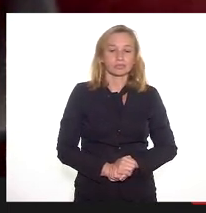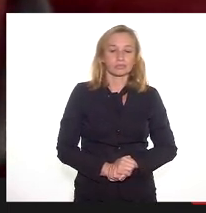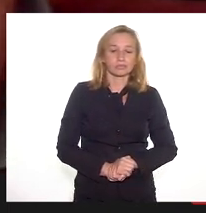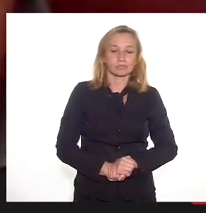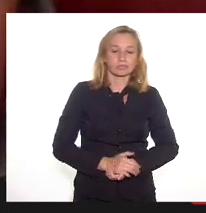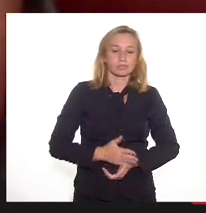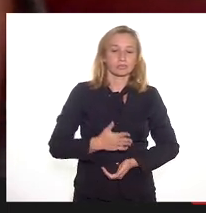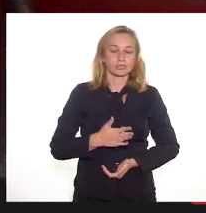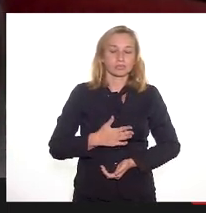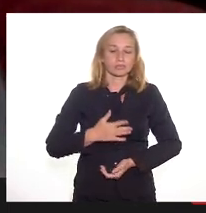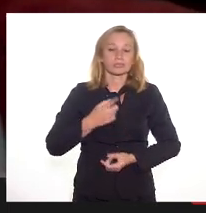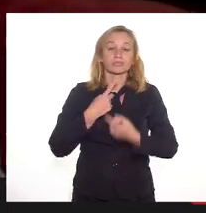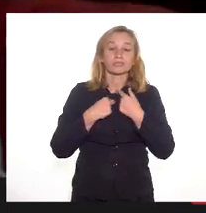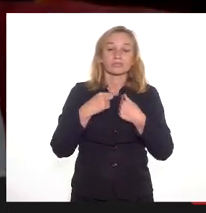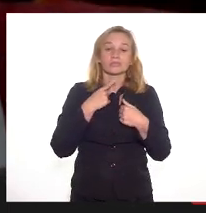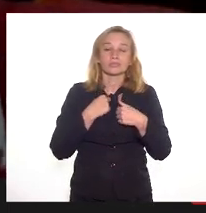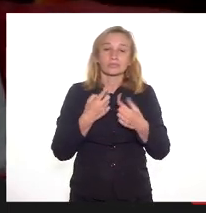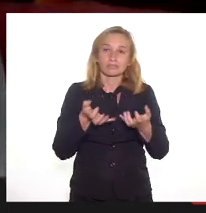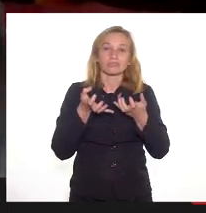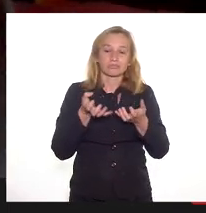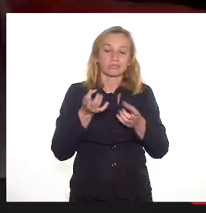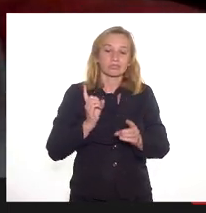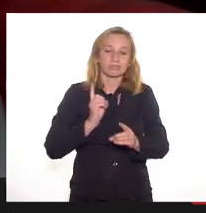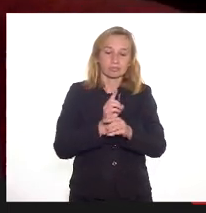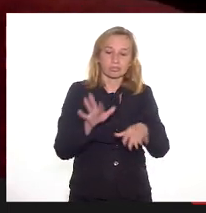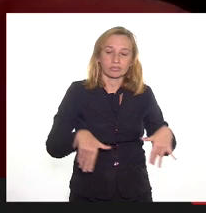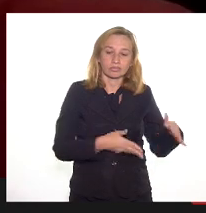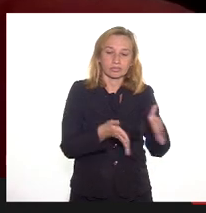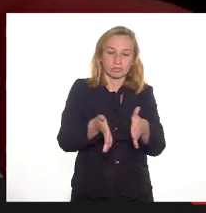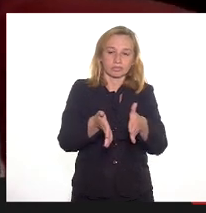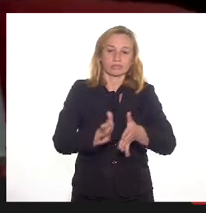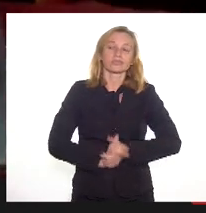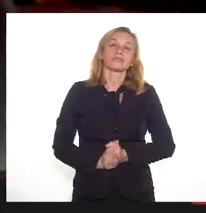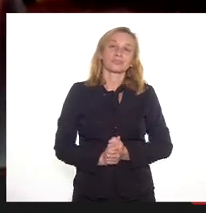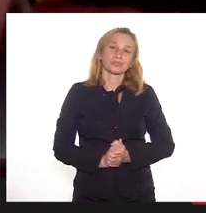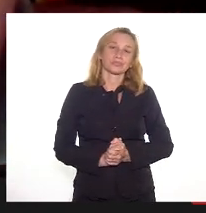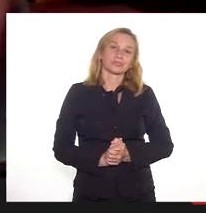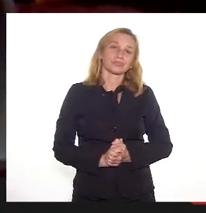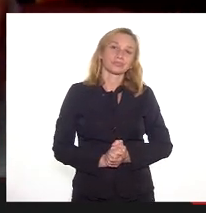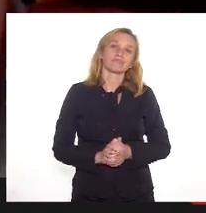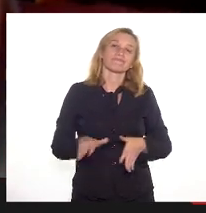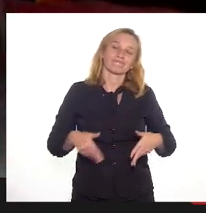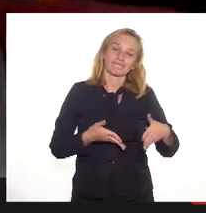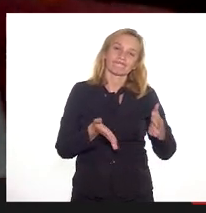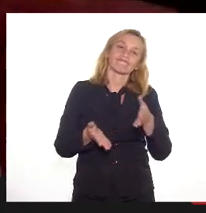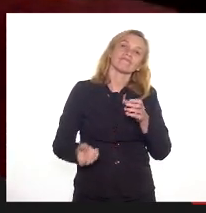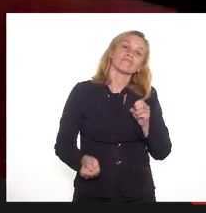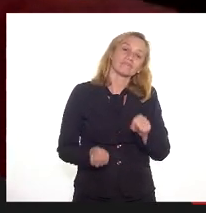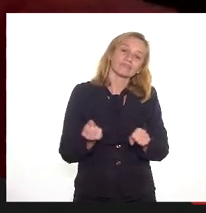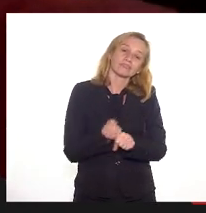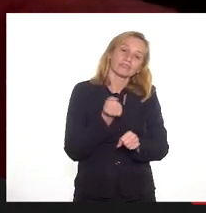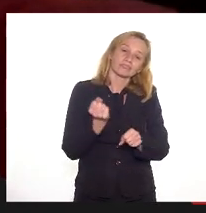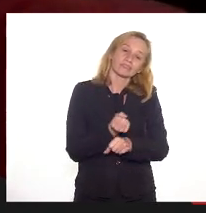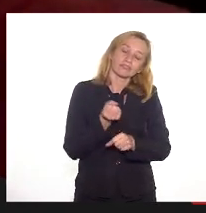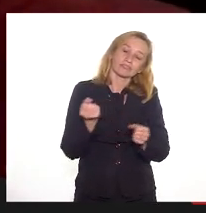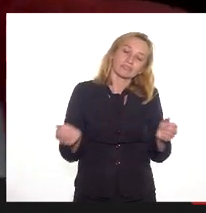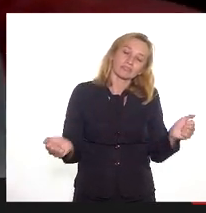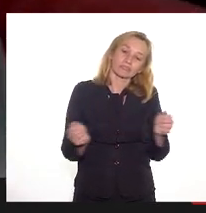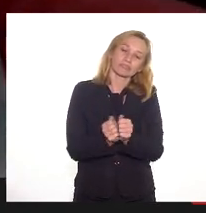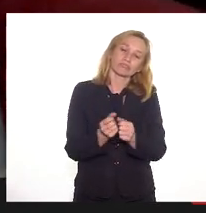minha vontade de querer encontrar um caminho, e esse caminho tem que ser construído através de um